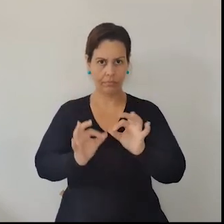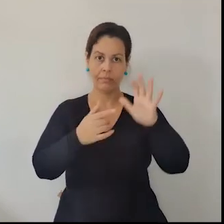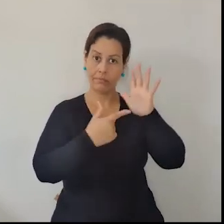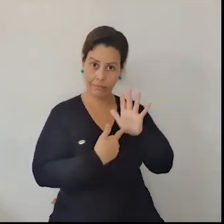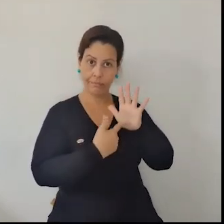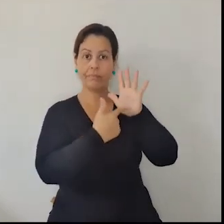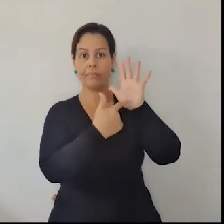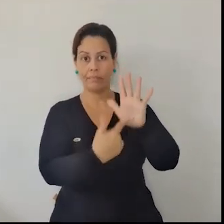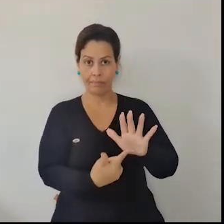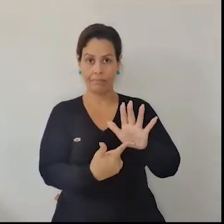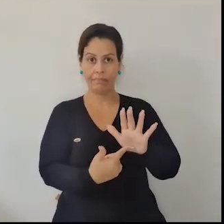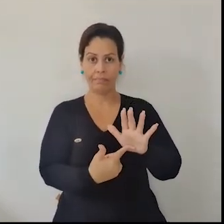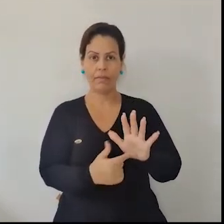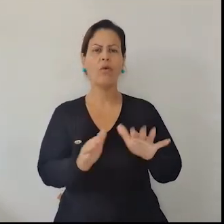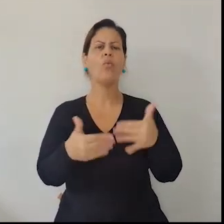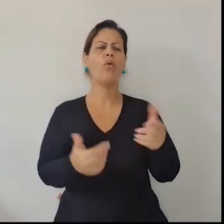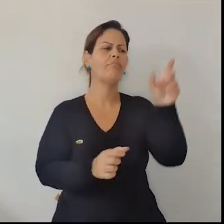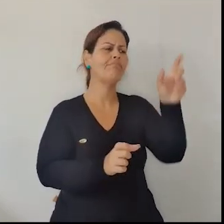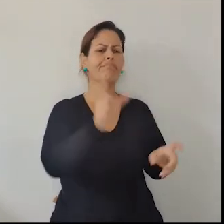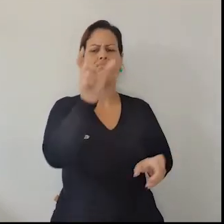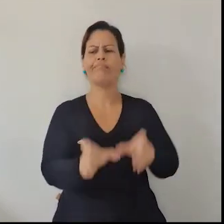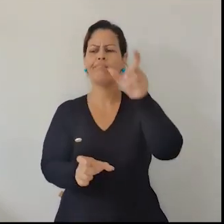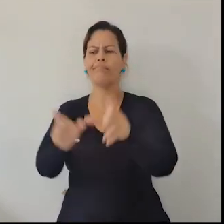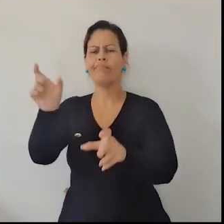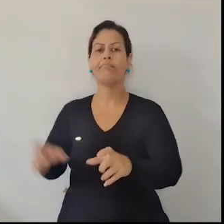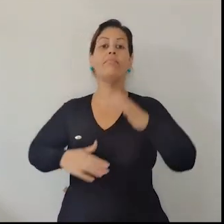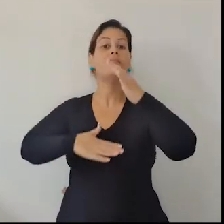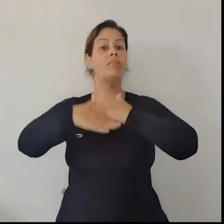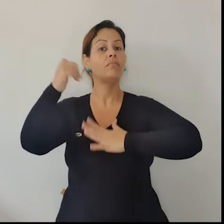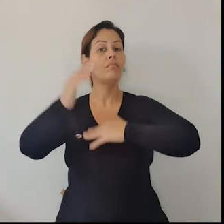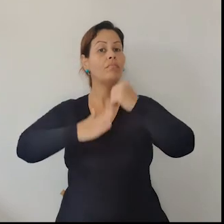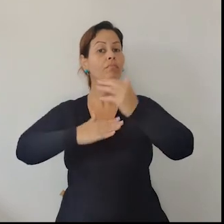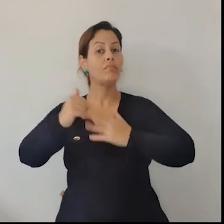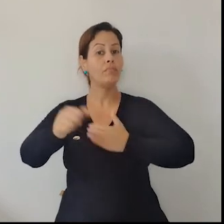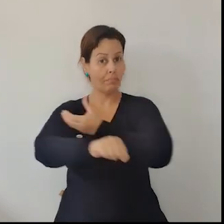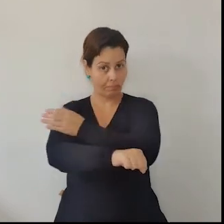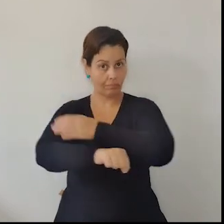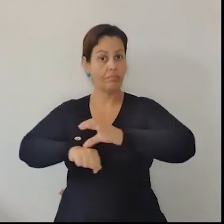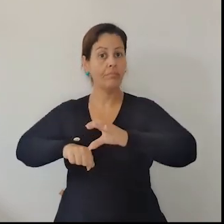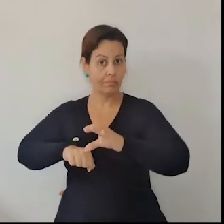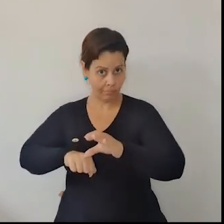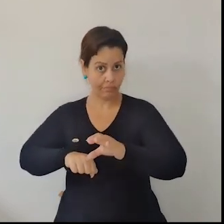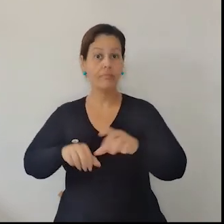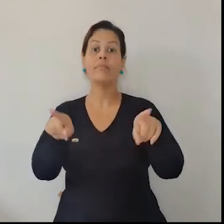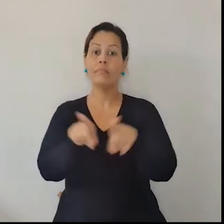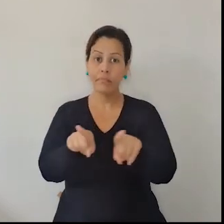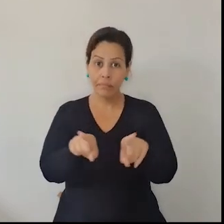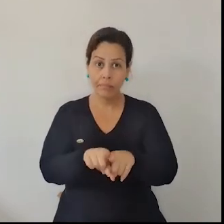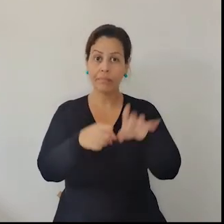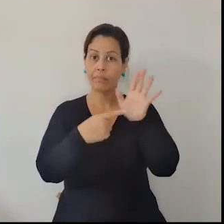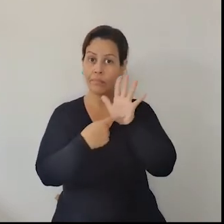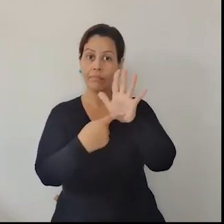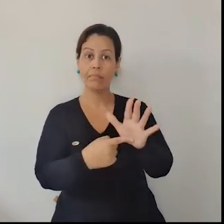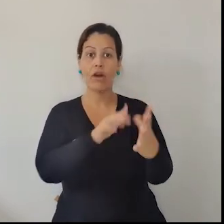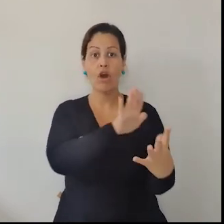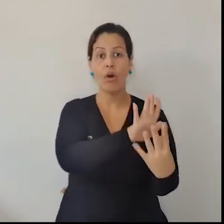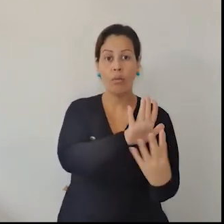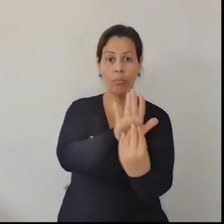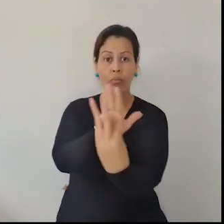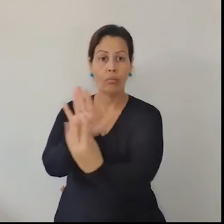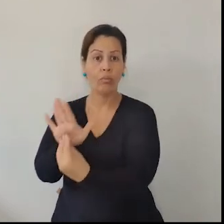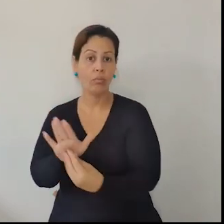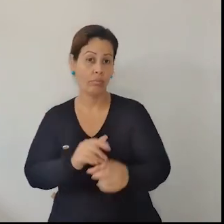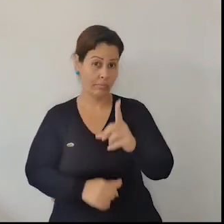para apresentar principalmente os cientistas e os modelos criados para